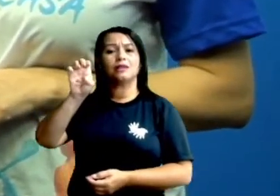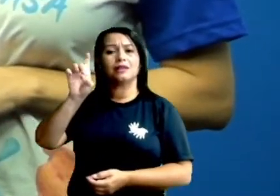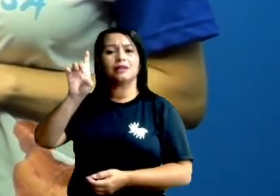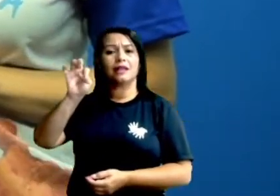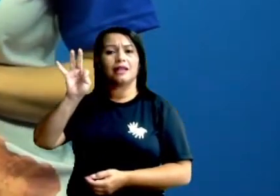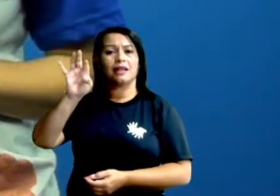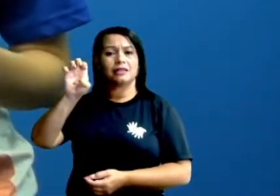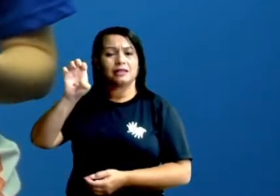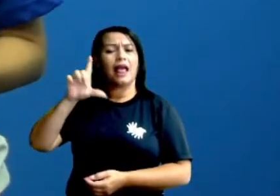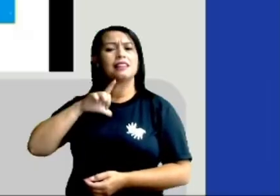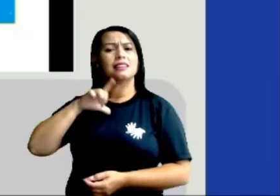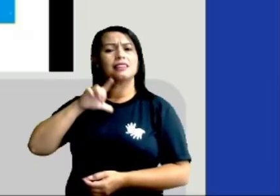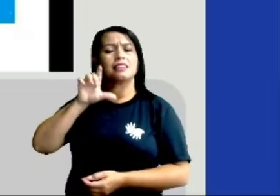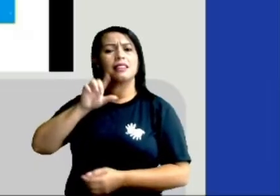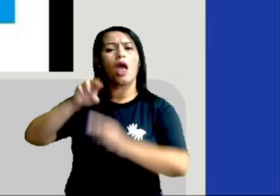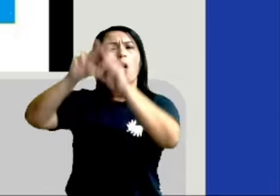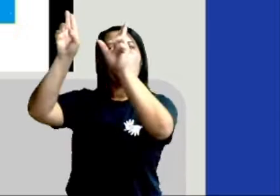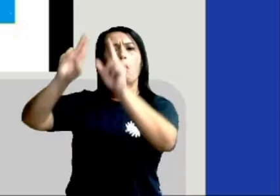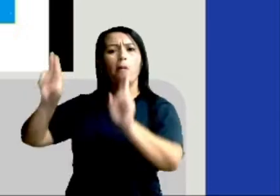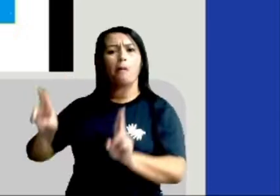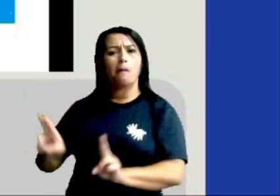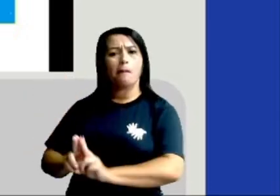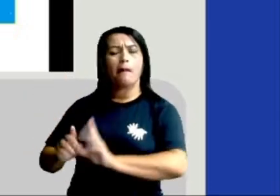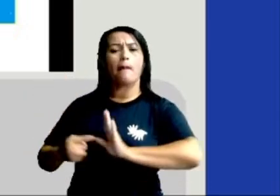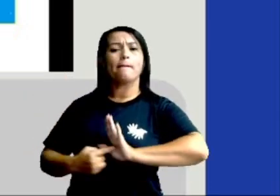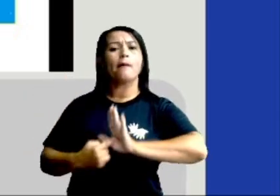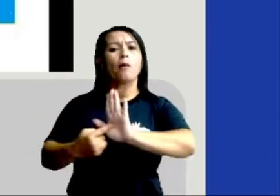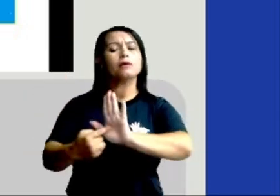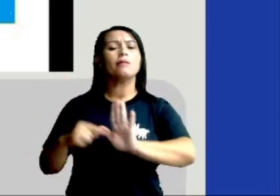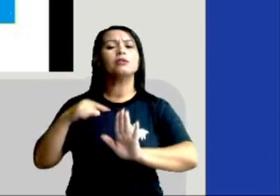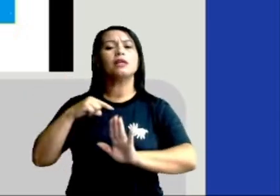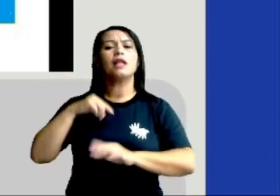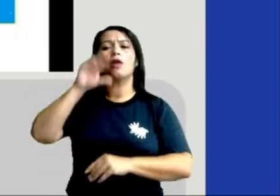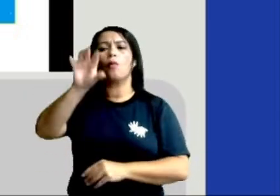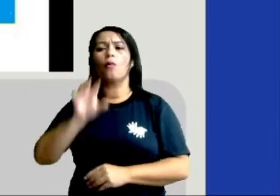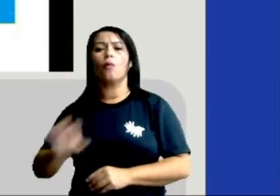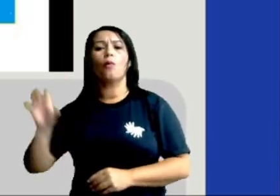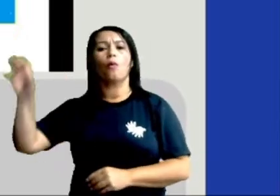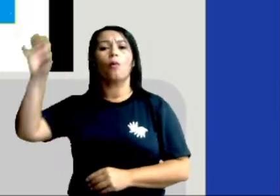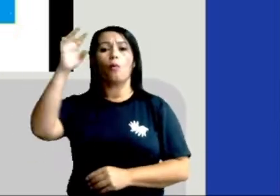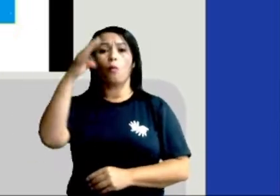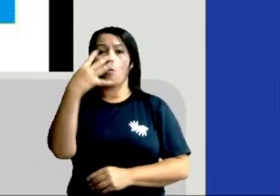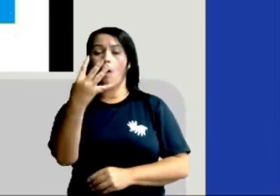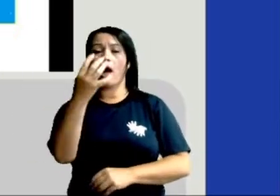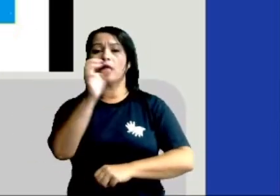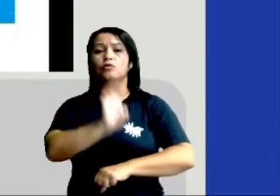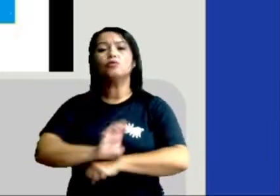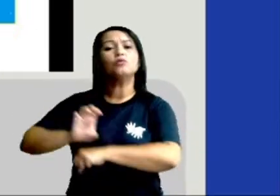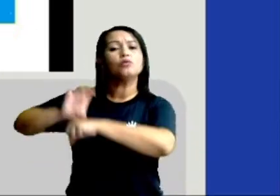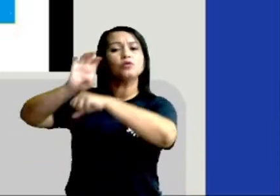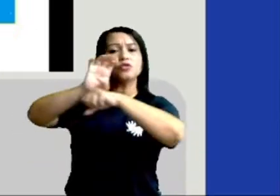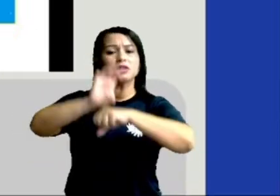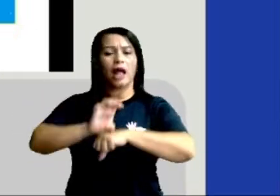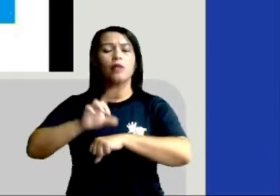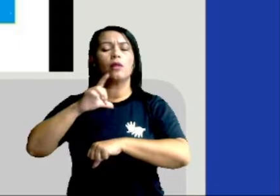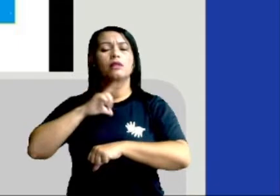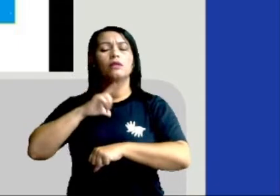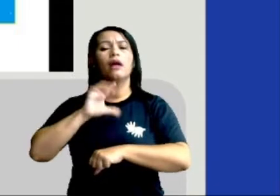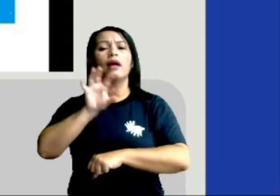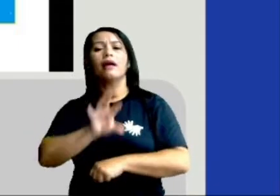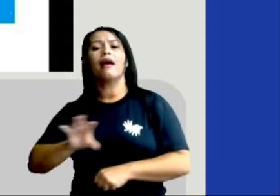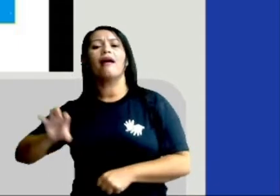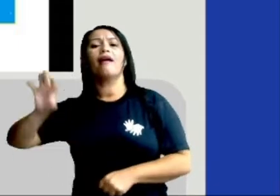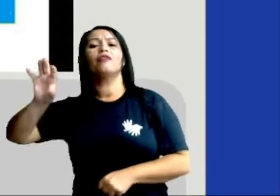aqui um mapa onde se apresenta esses 4 estados, tá? Então, a região Sudeste, ela